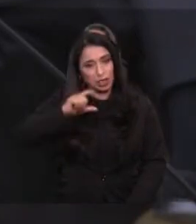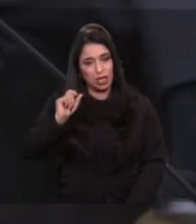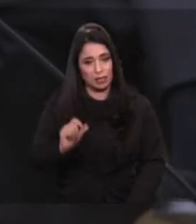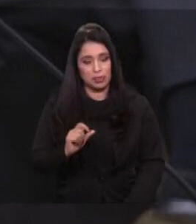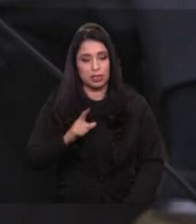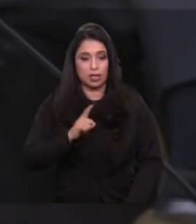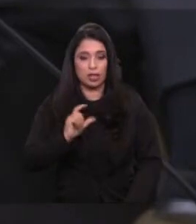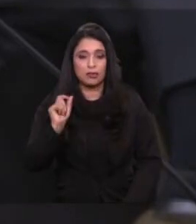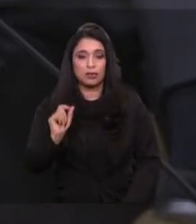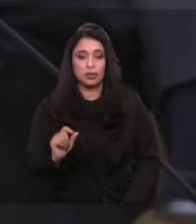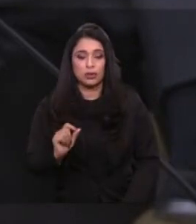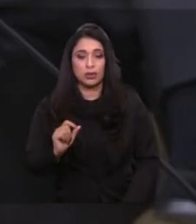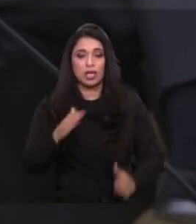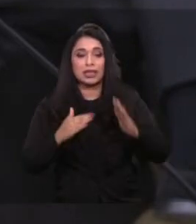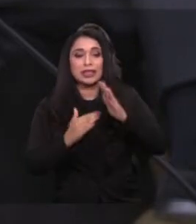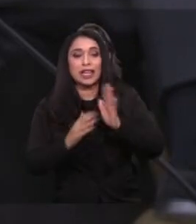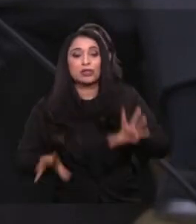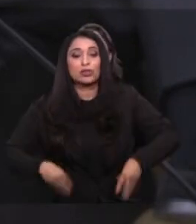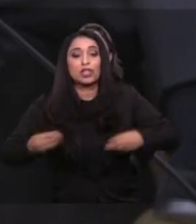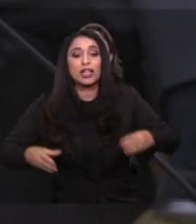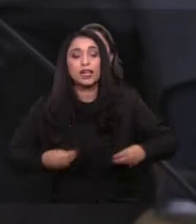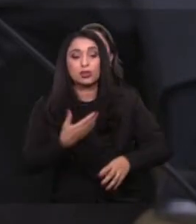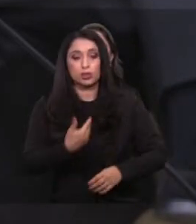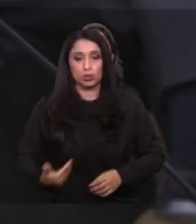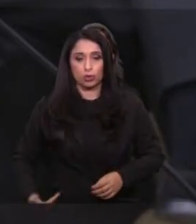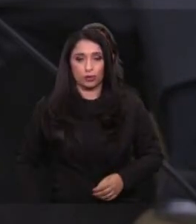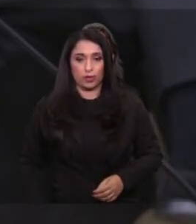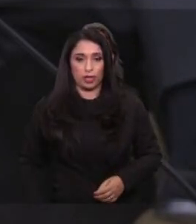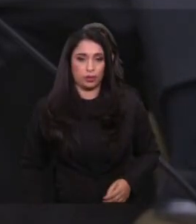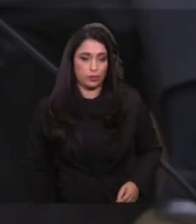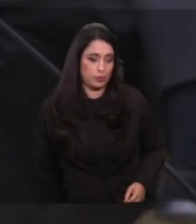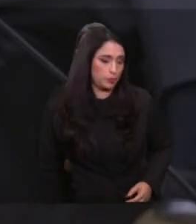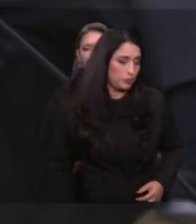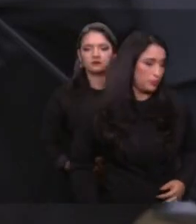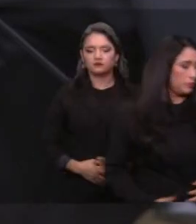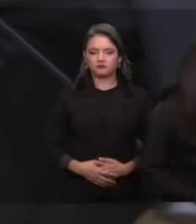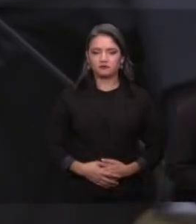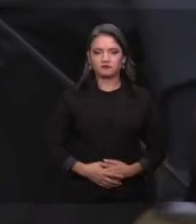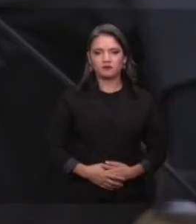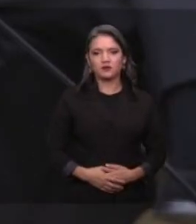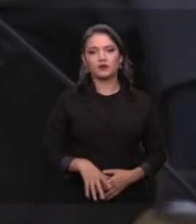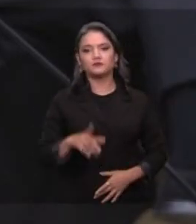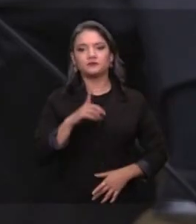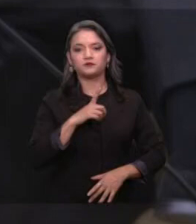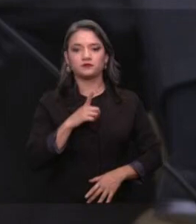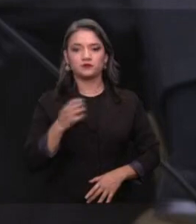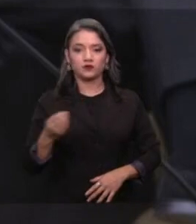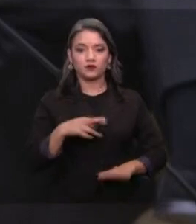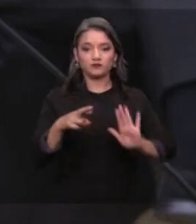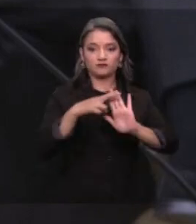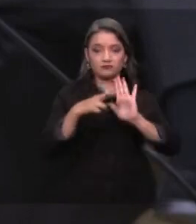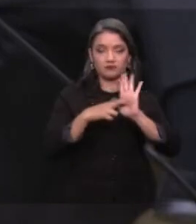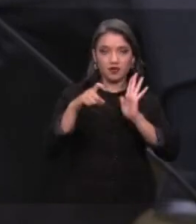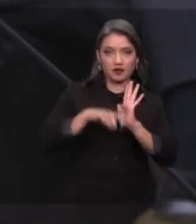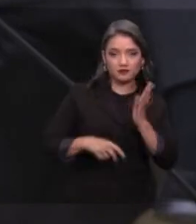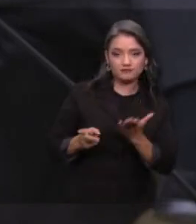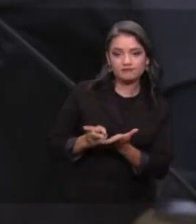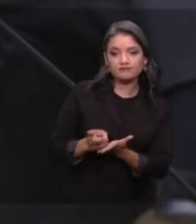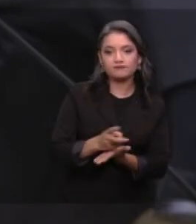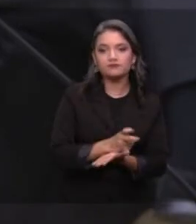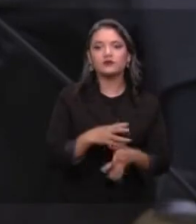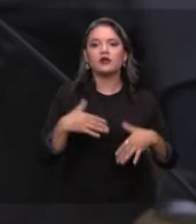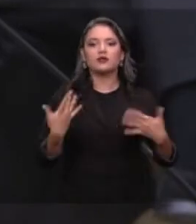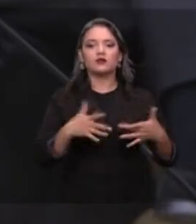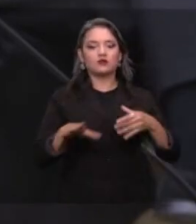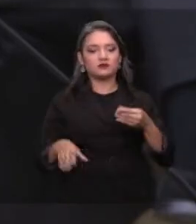estabeleceu-se o conhecido teto de gastos públicos, acabou por se instituir um novo regime fiscal. Nesta